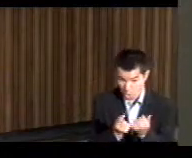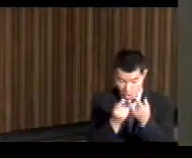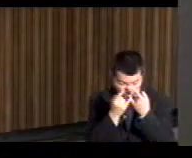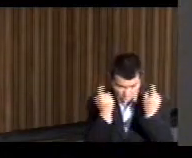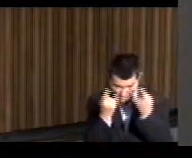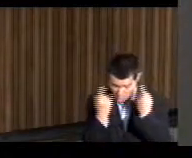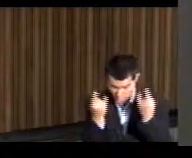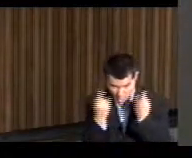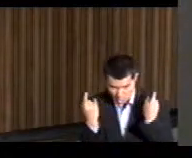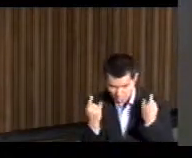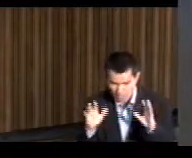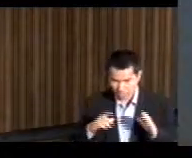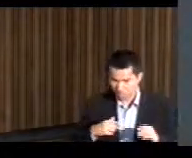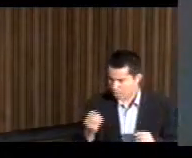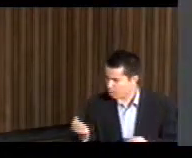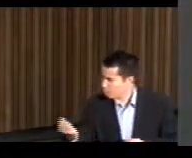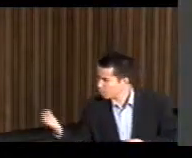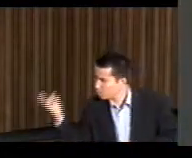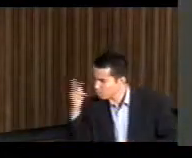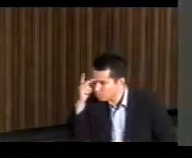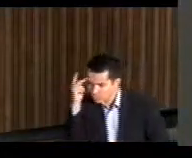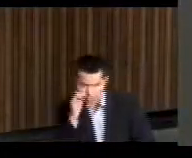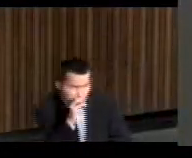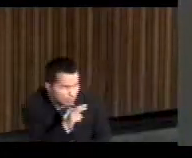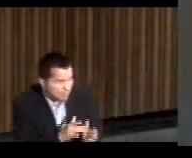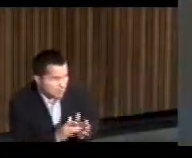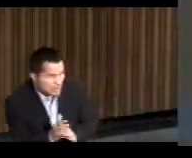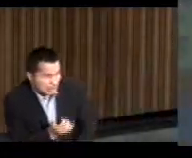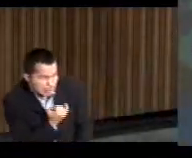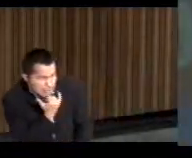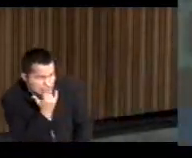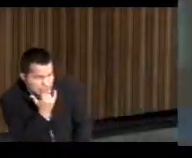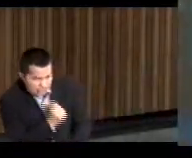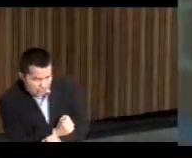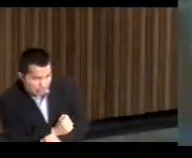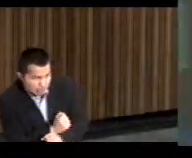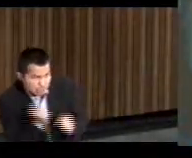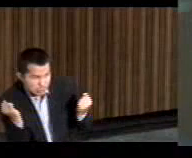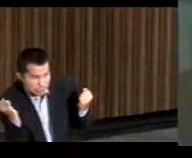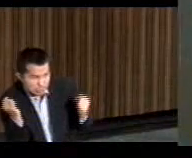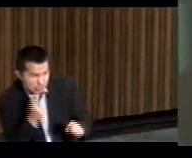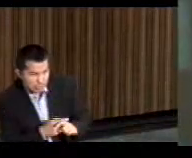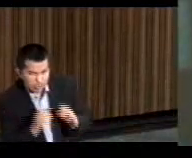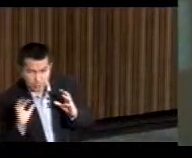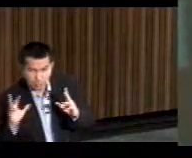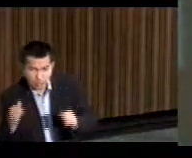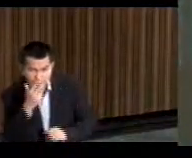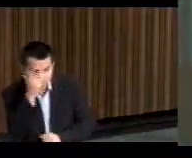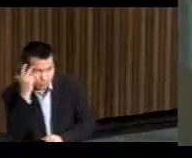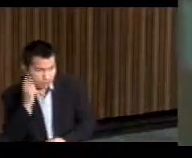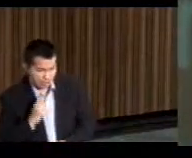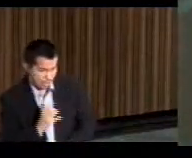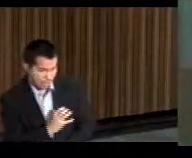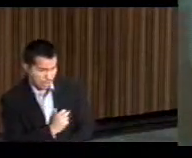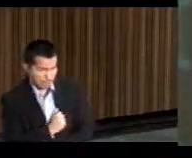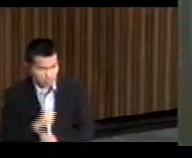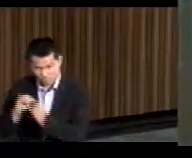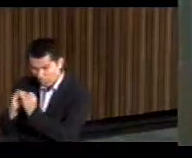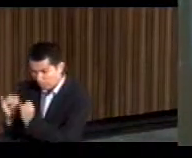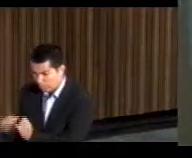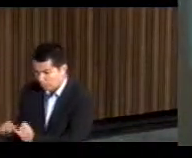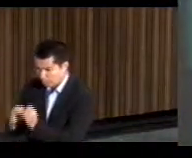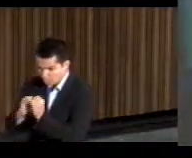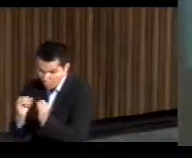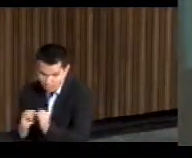ser impossível que as pessoas se convertam, porque todo mundo de alguma maneira está fixado em